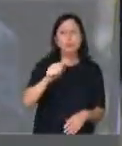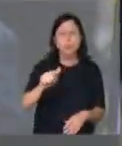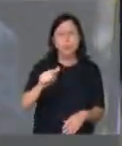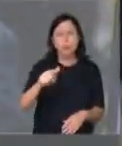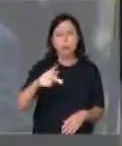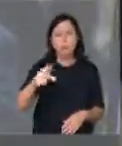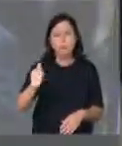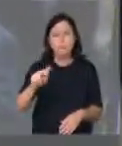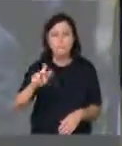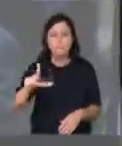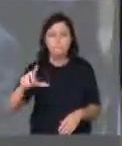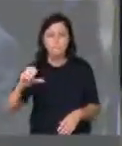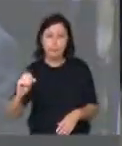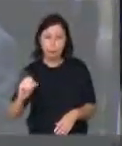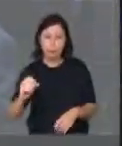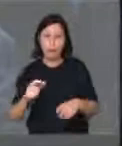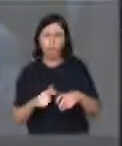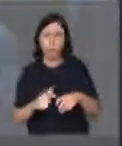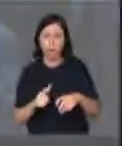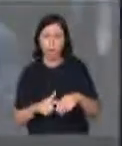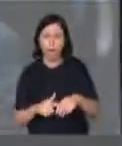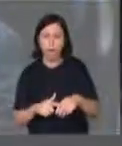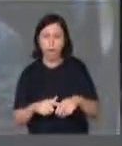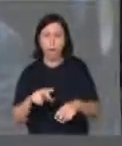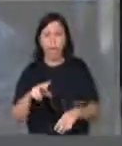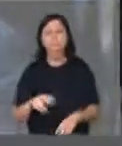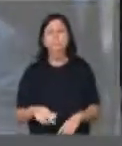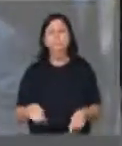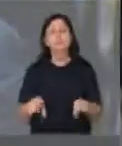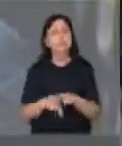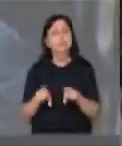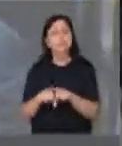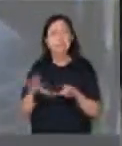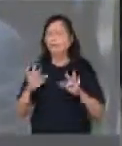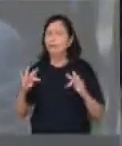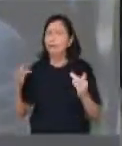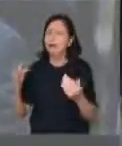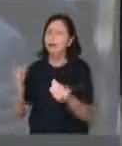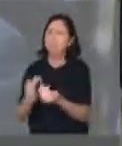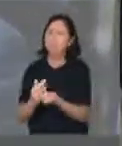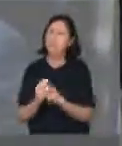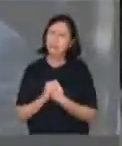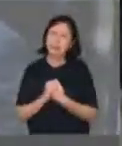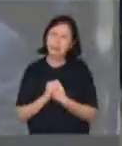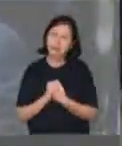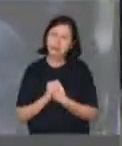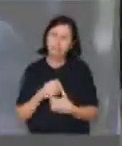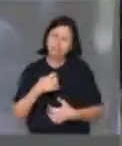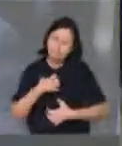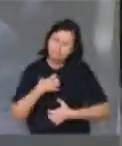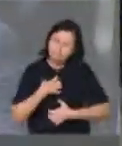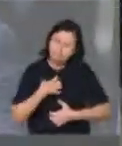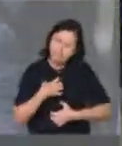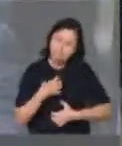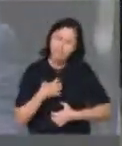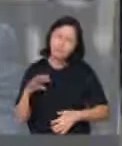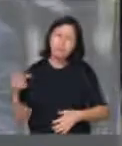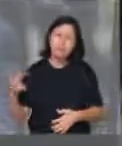solidarizar com ele em memória e com a sua família, bem como com os seus